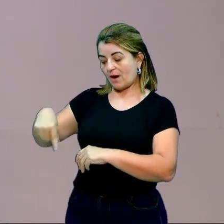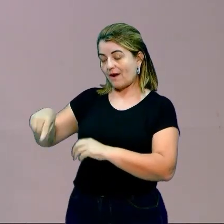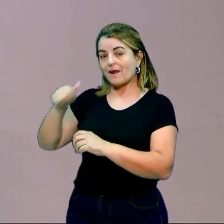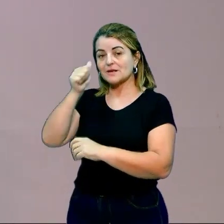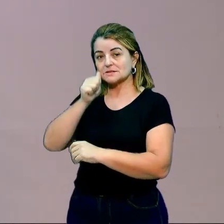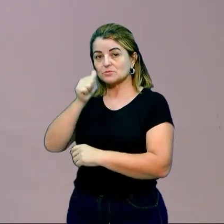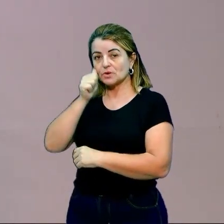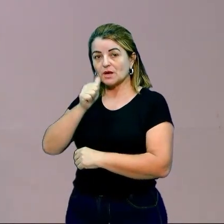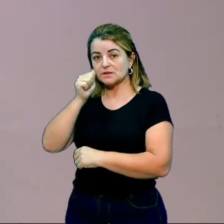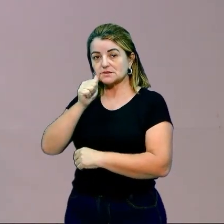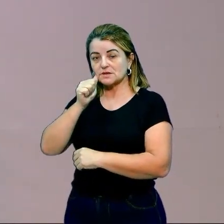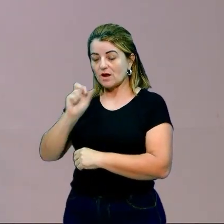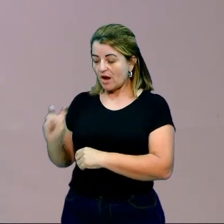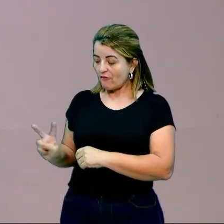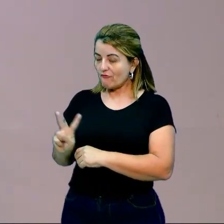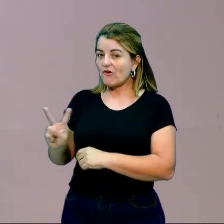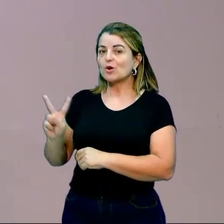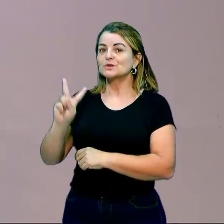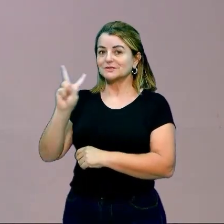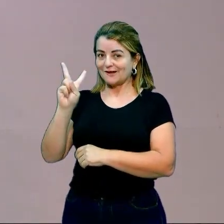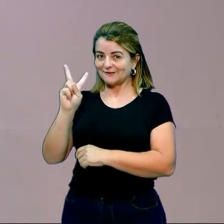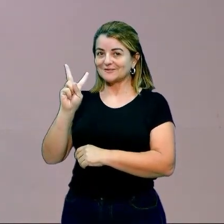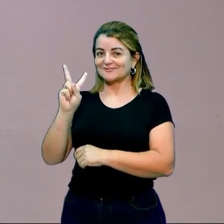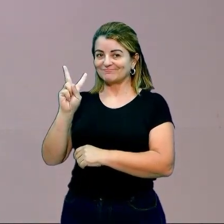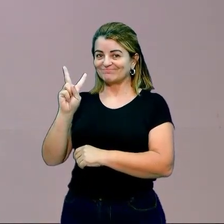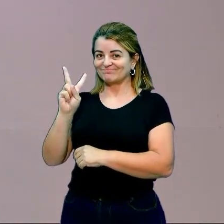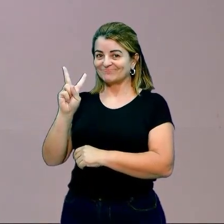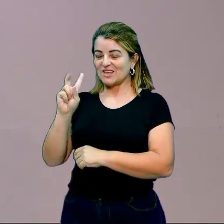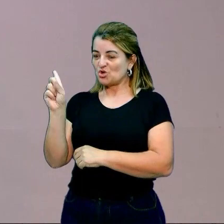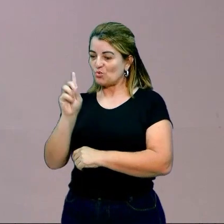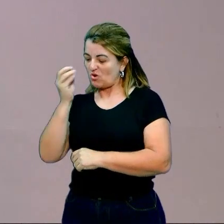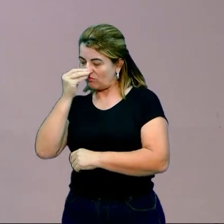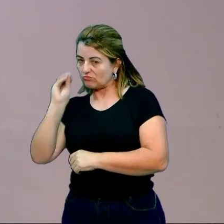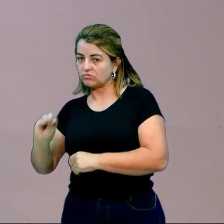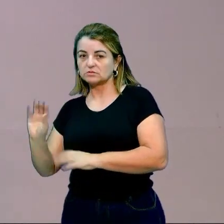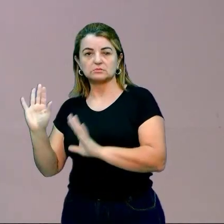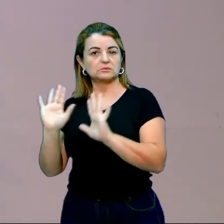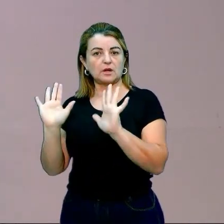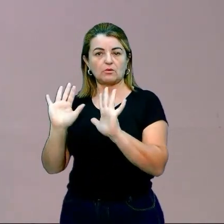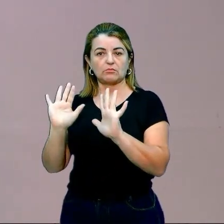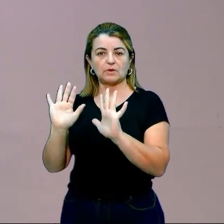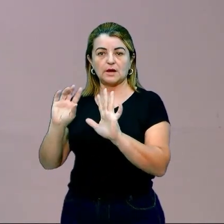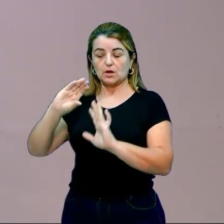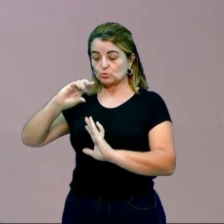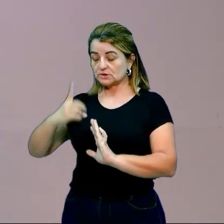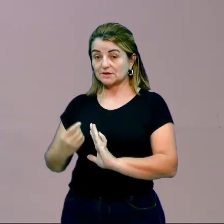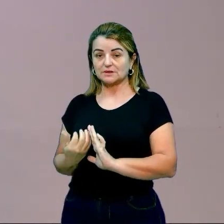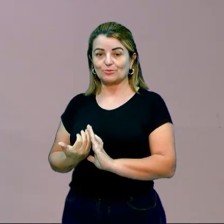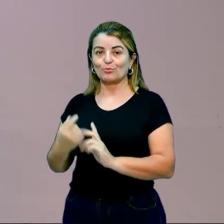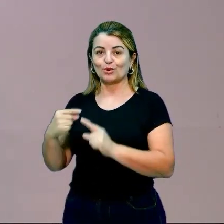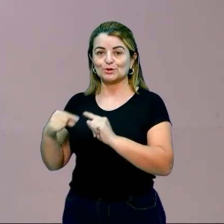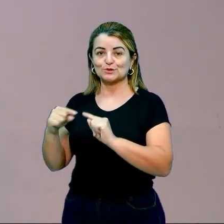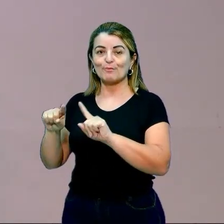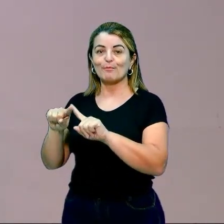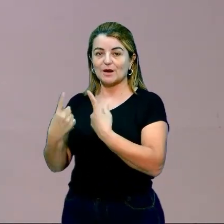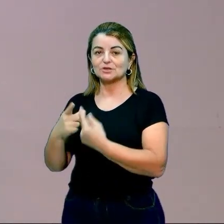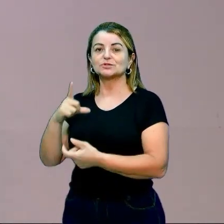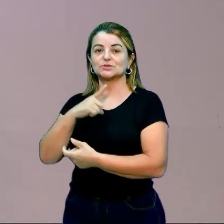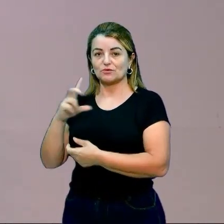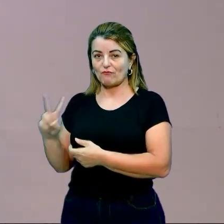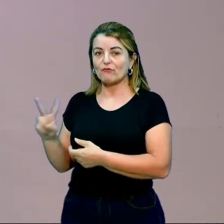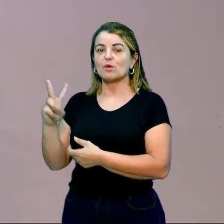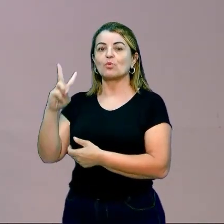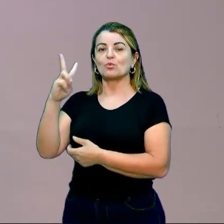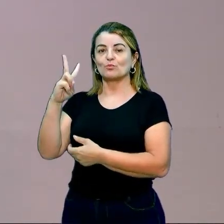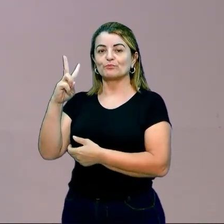eram valorizadas elas não eram consideradas como cidadãos politicamente Mas elas tinham sim o seu valor